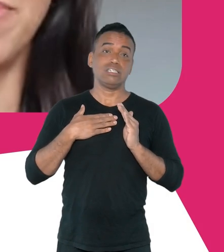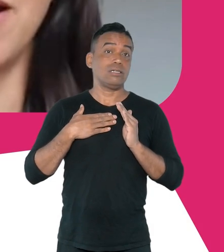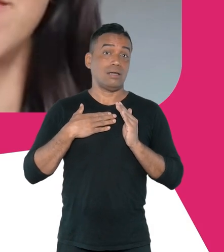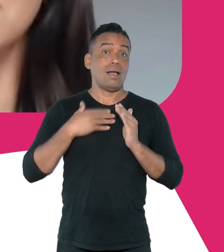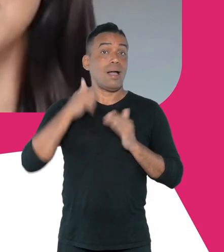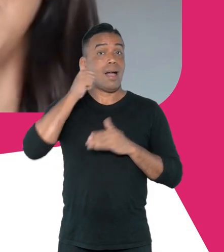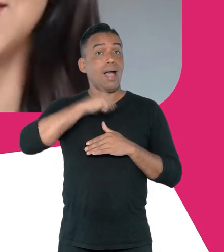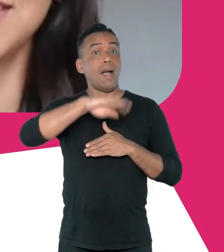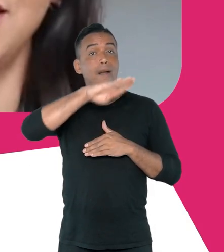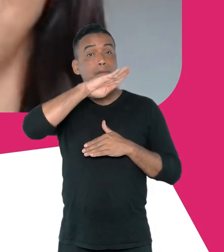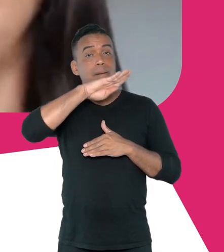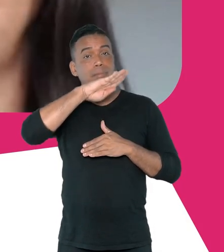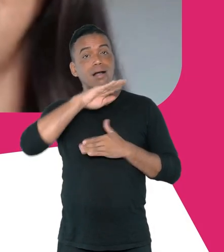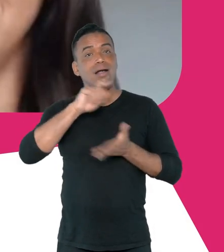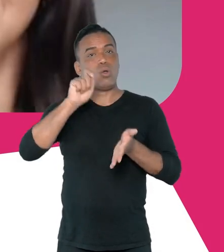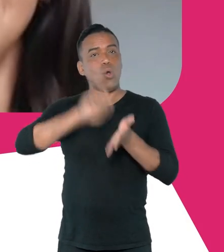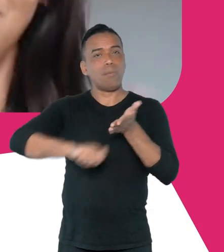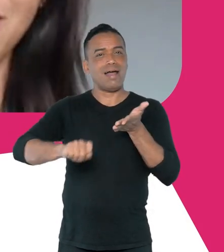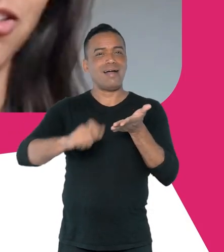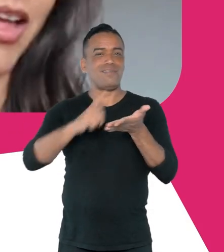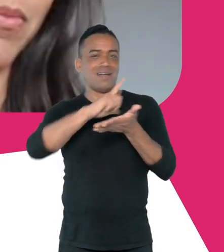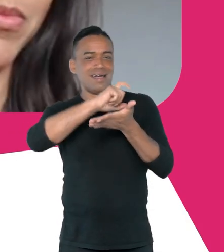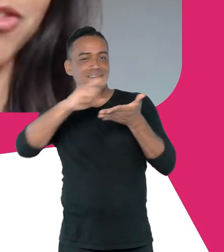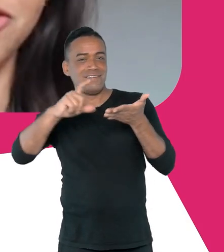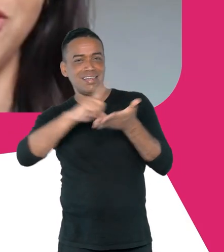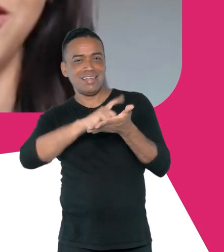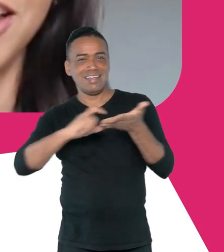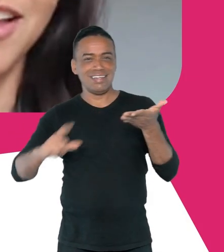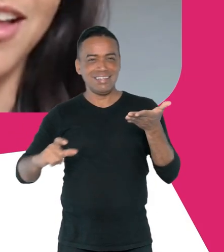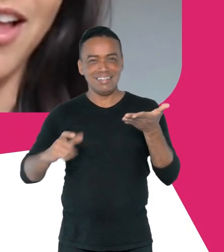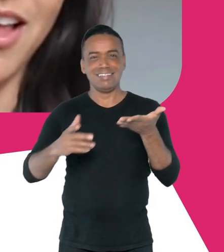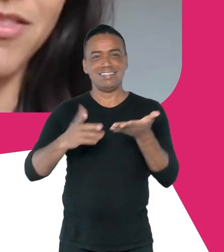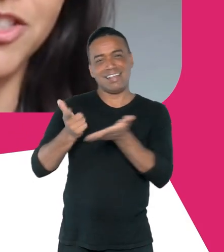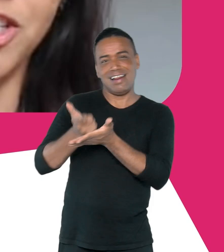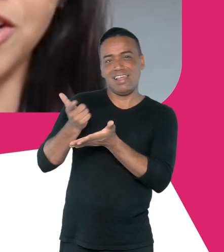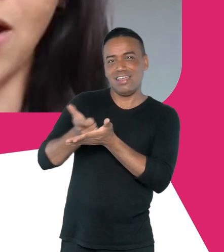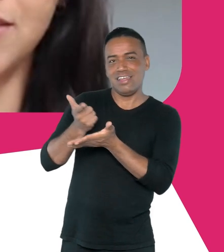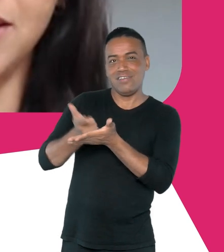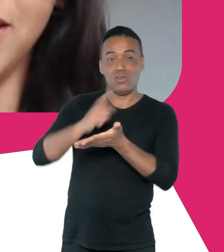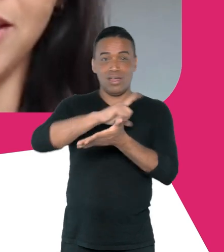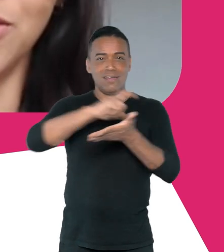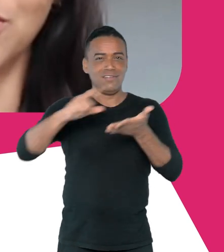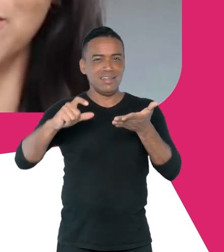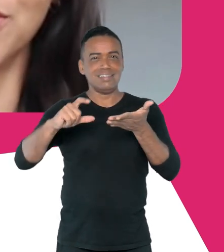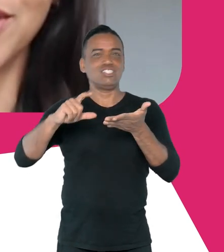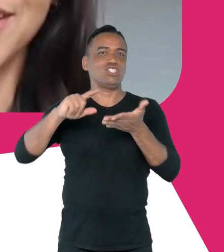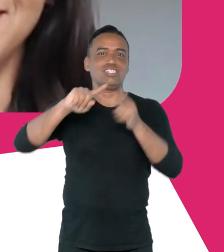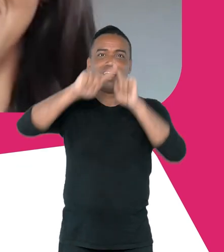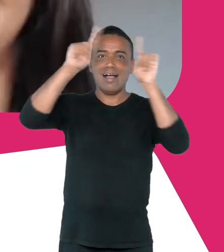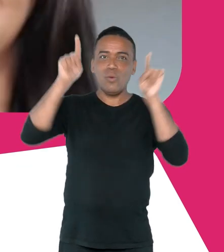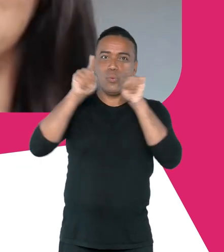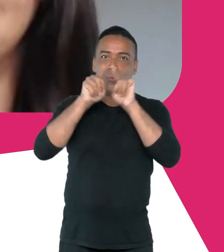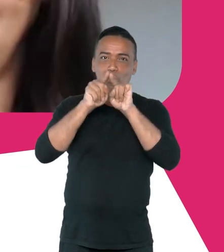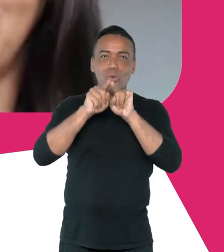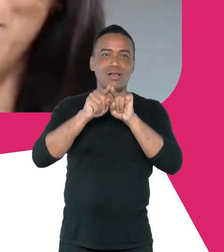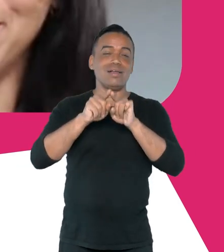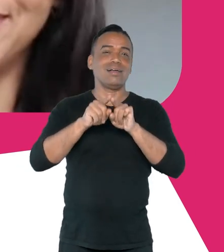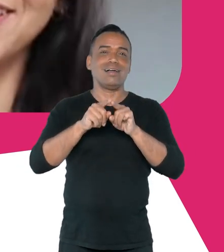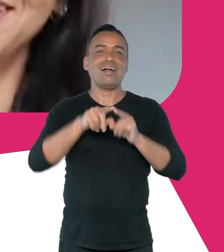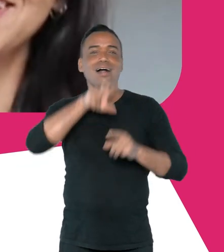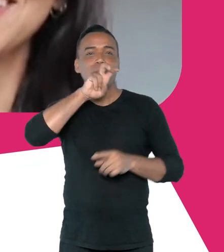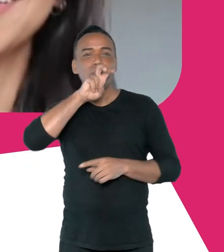sempre comprava essas revistinhas, livrinhos. Eu lembro muito de revistinha em quadrinho, né? Da Turma